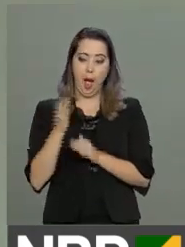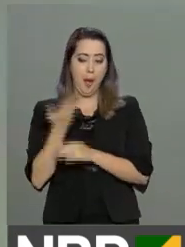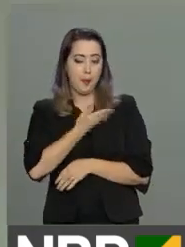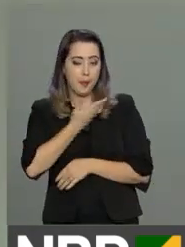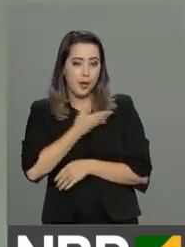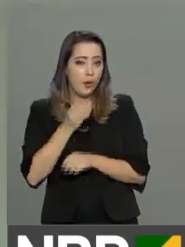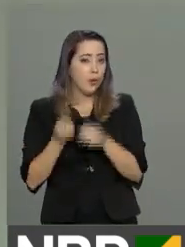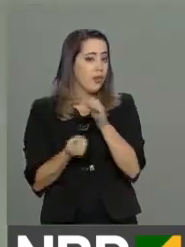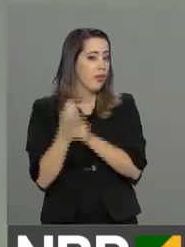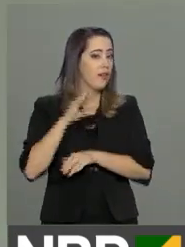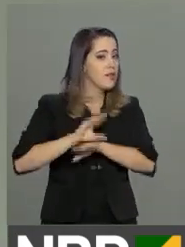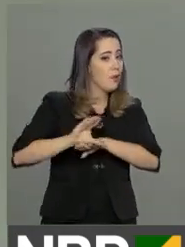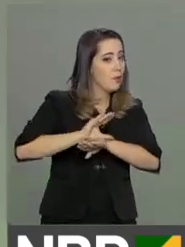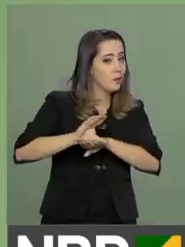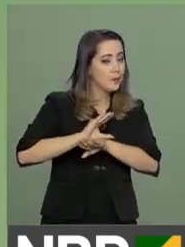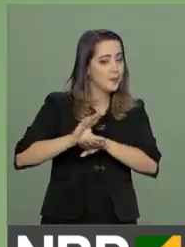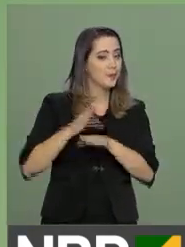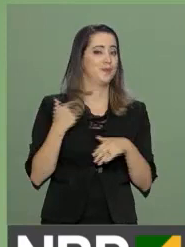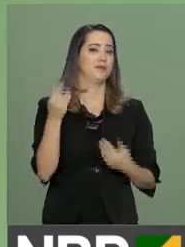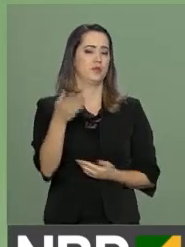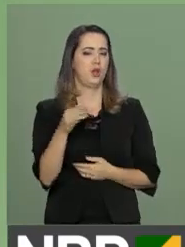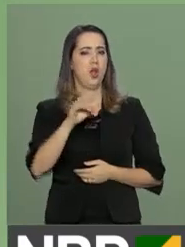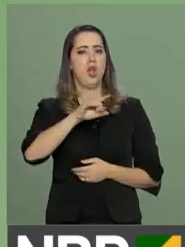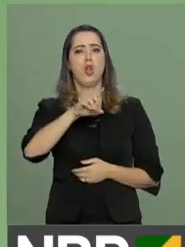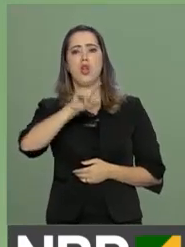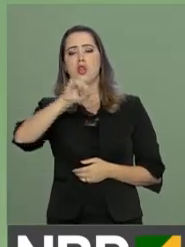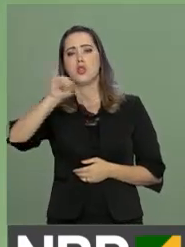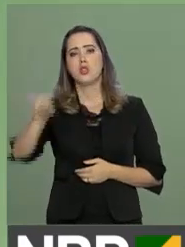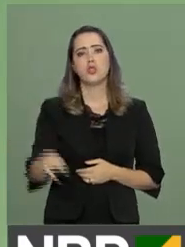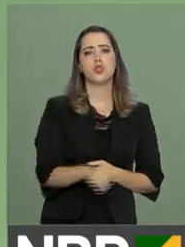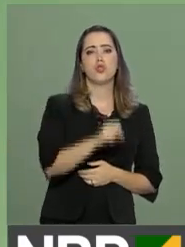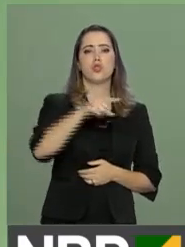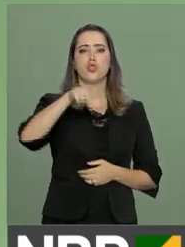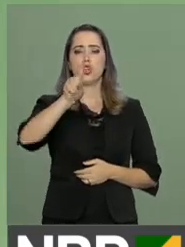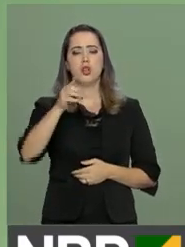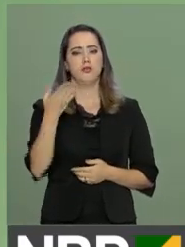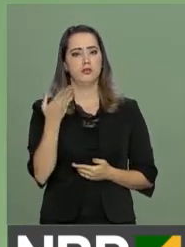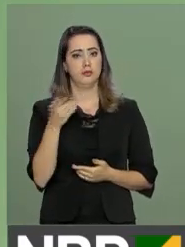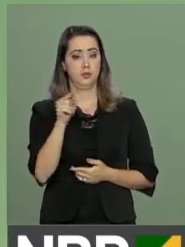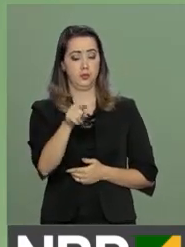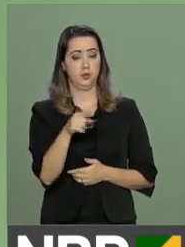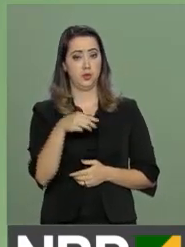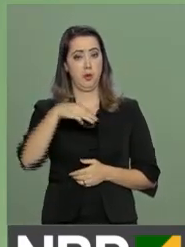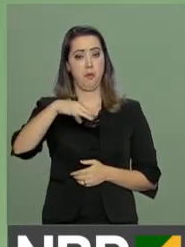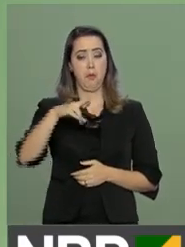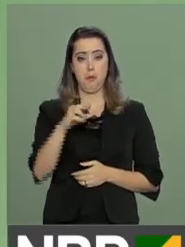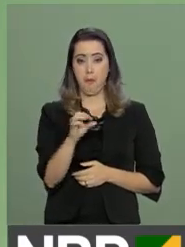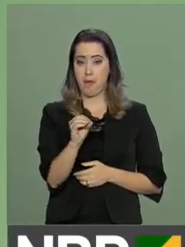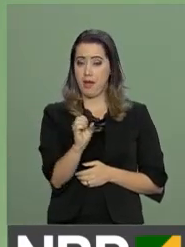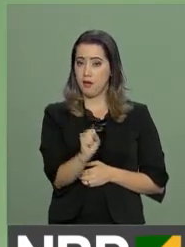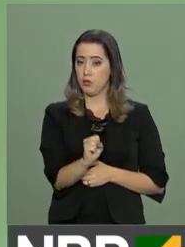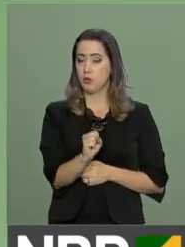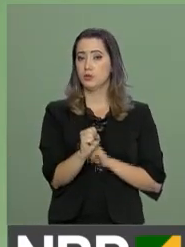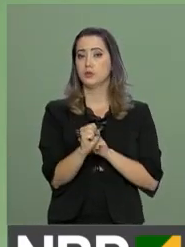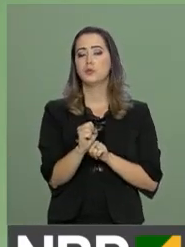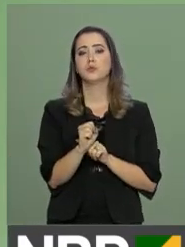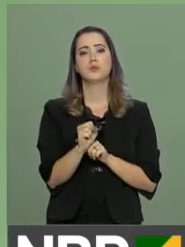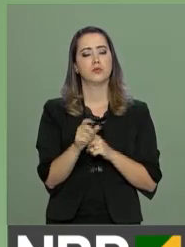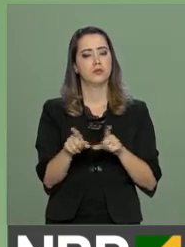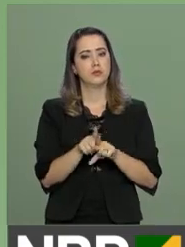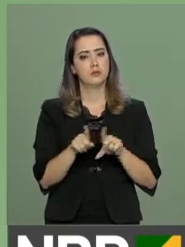governador Eduardo Pinho Moreira, o Jean Loureiro, o Marco Aurélio Alberton,